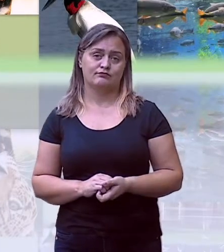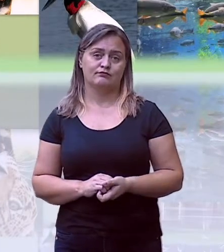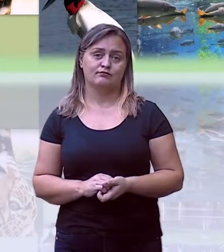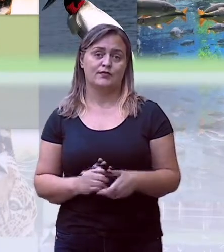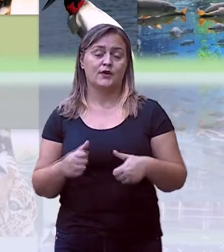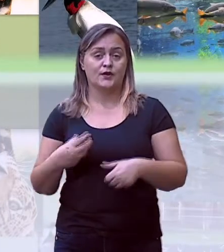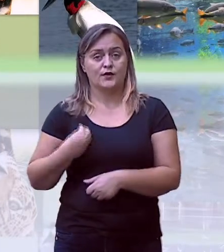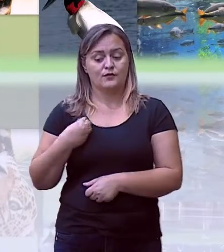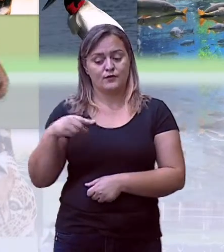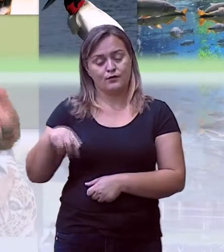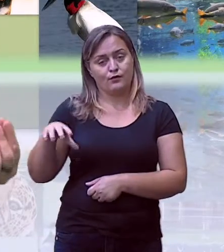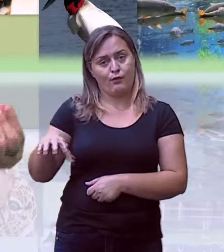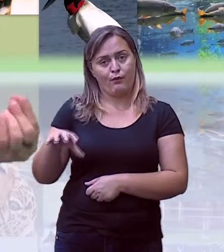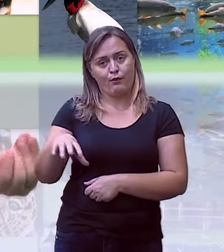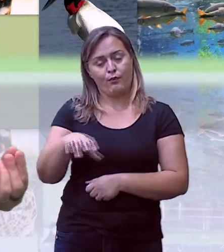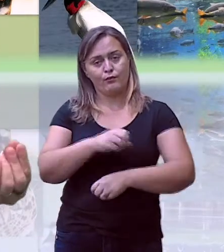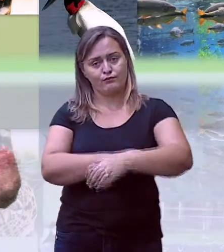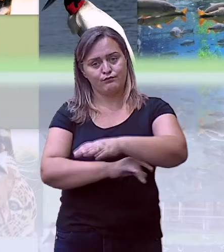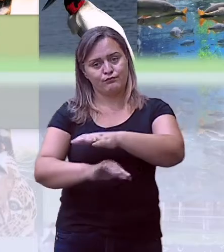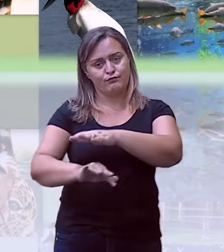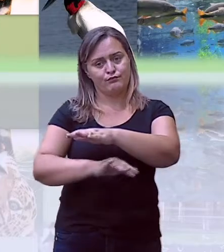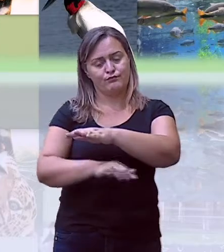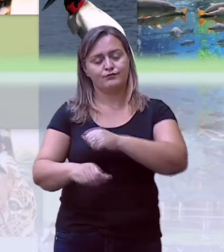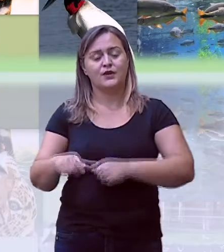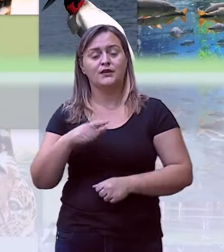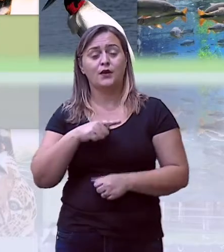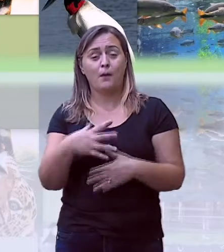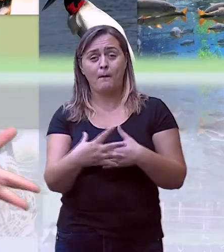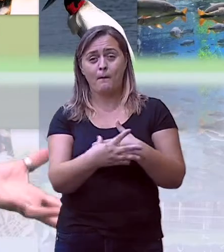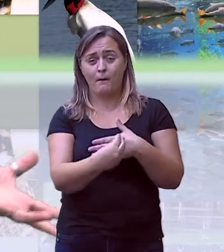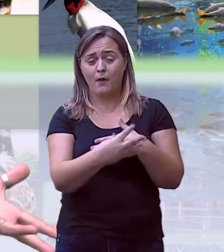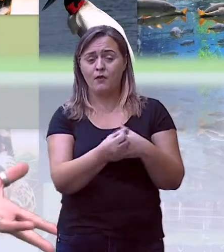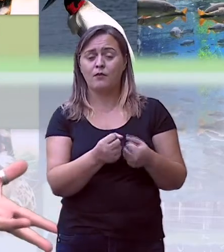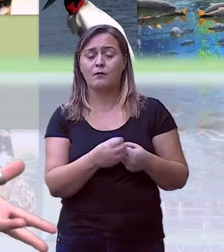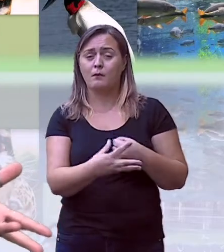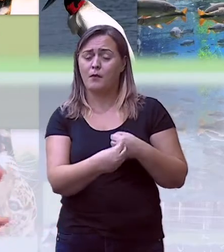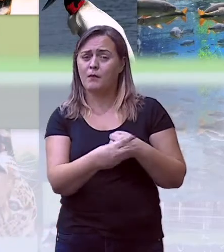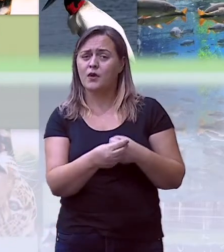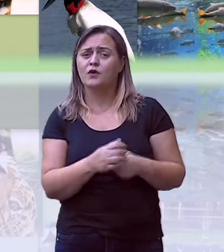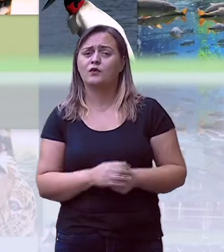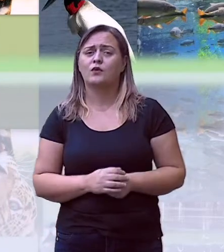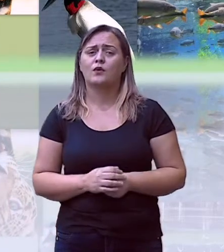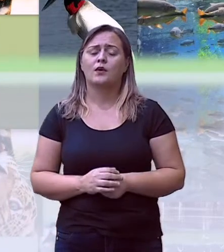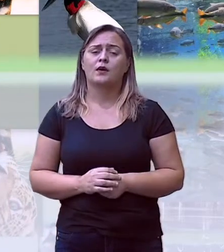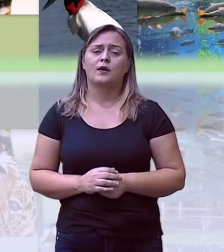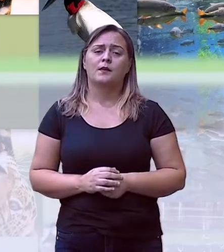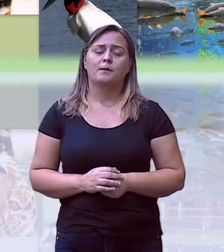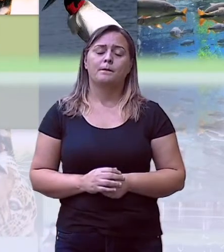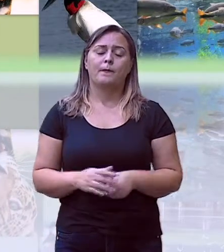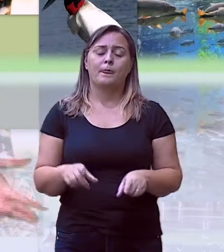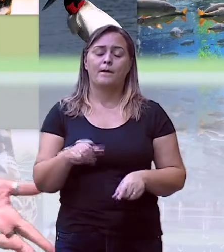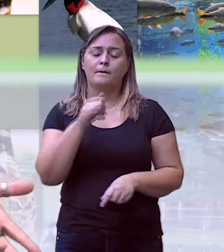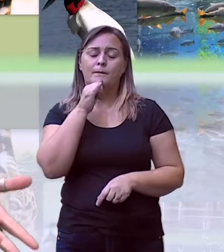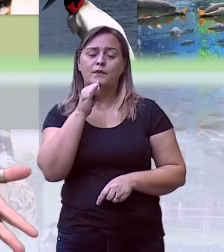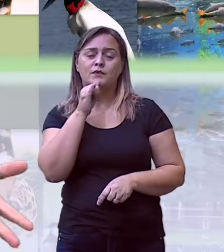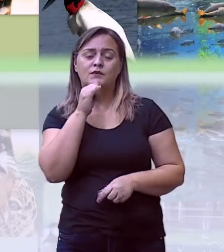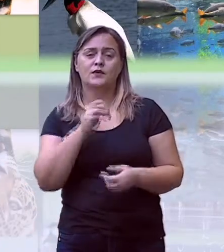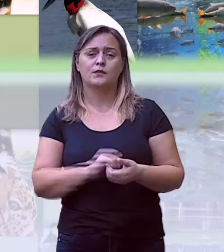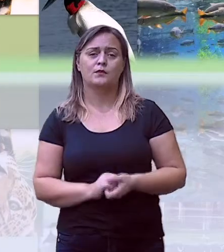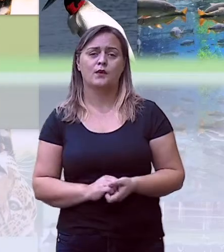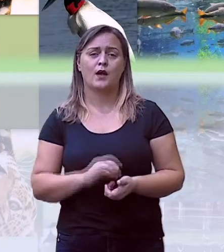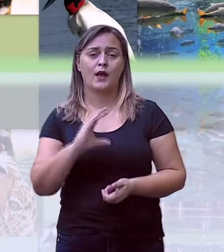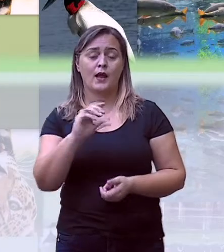bioma. Nós vamos ter mamíferos como capivaras, ariranhas, porco do mato,